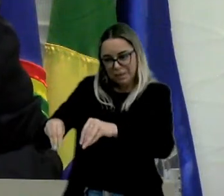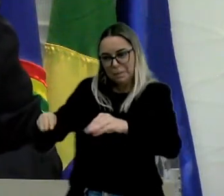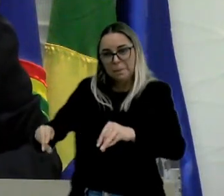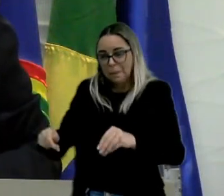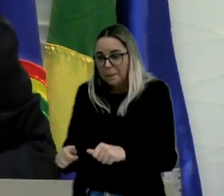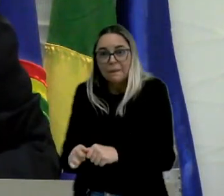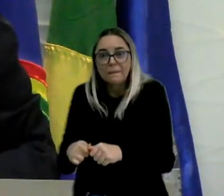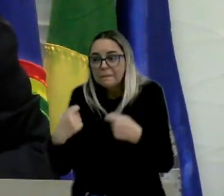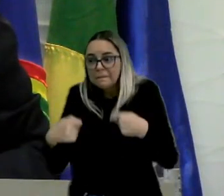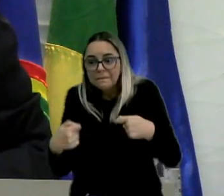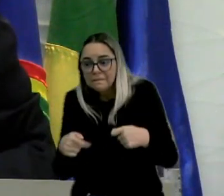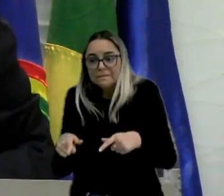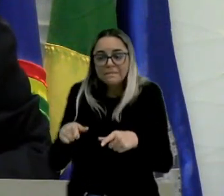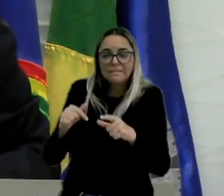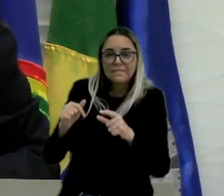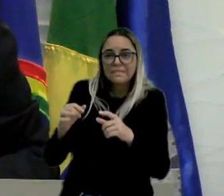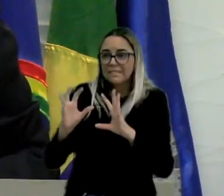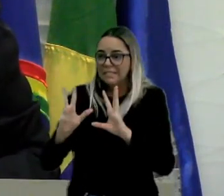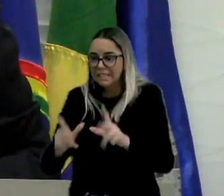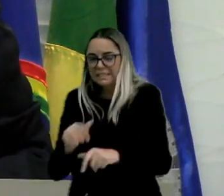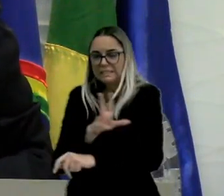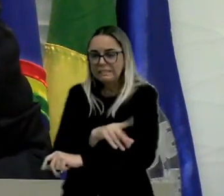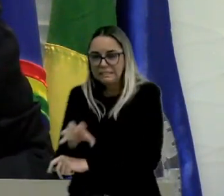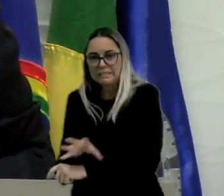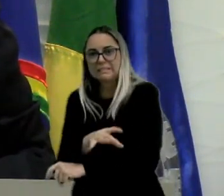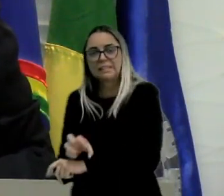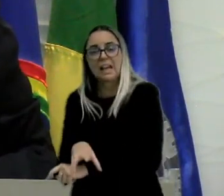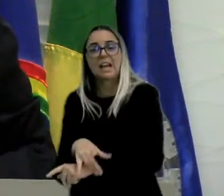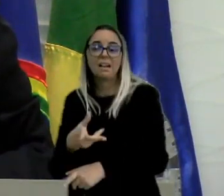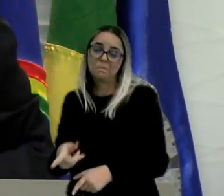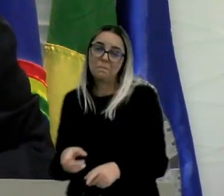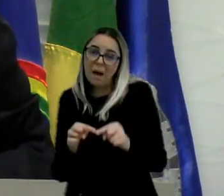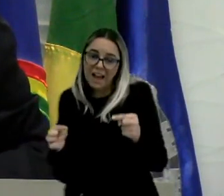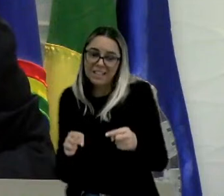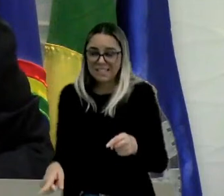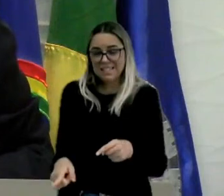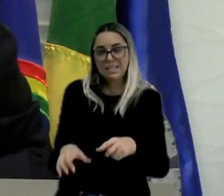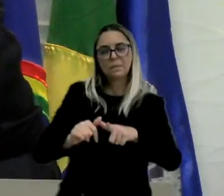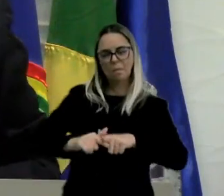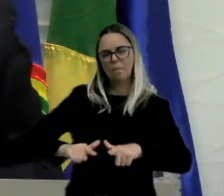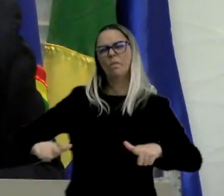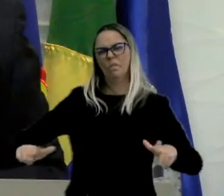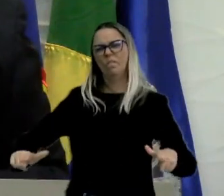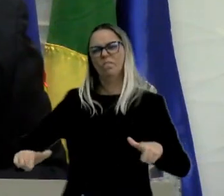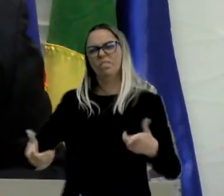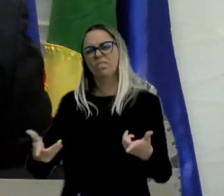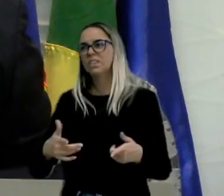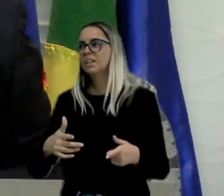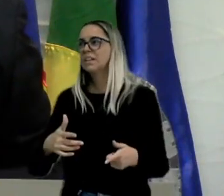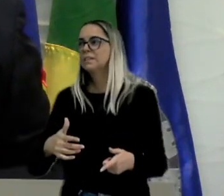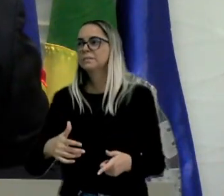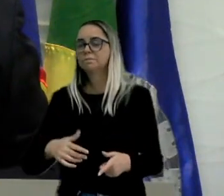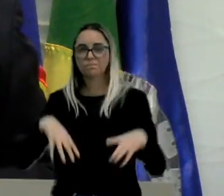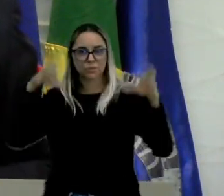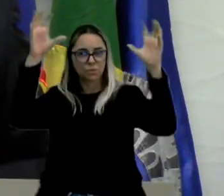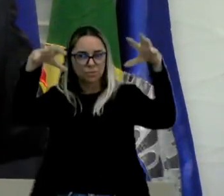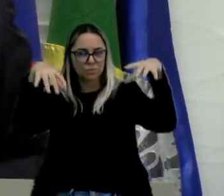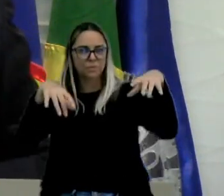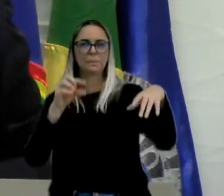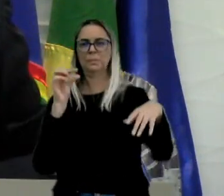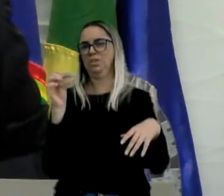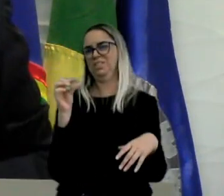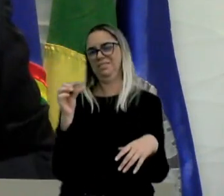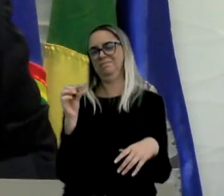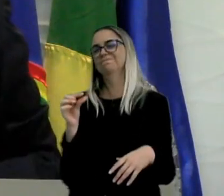arada mas no momento as terras estão secas as chuvas que estão dando são